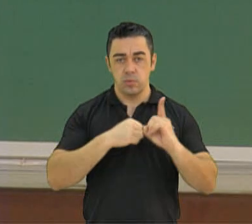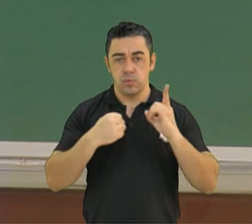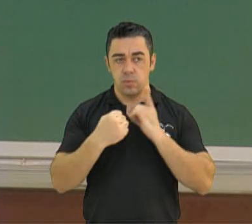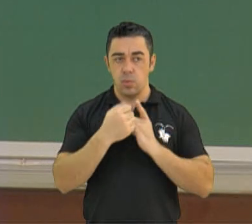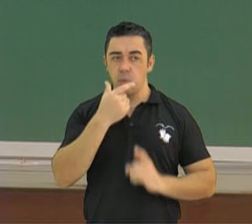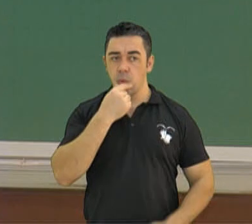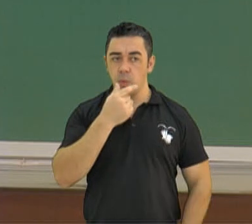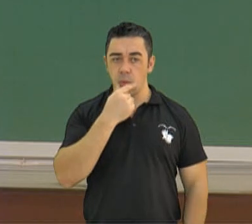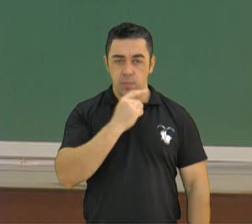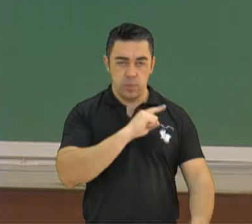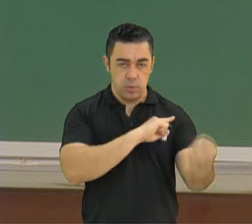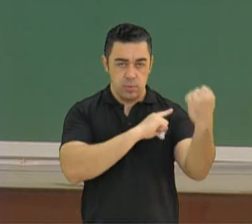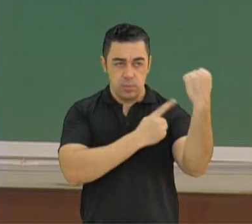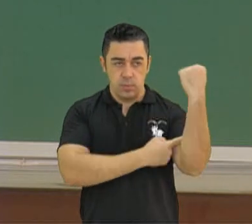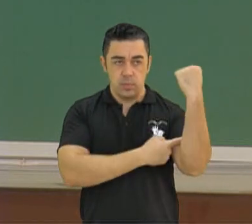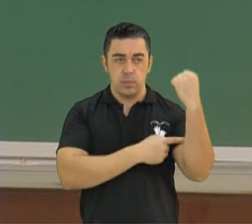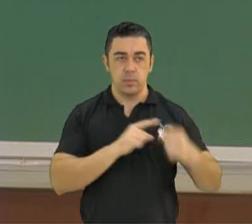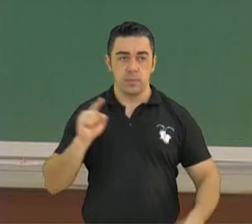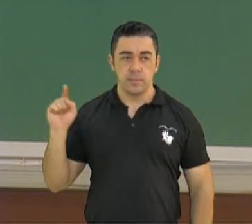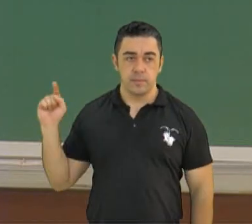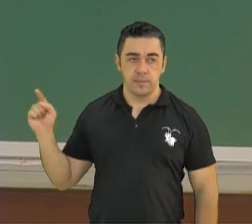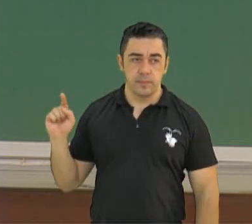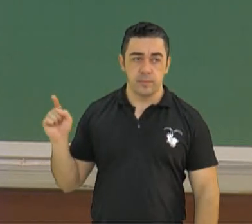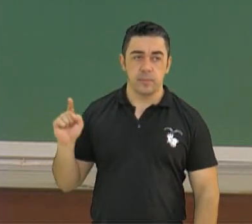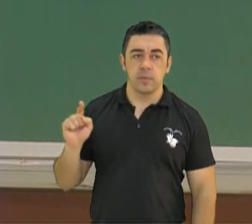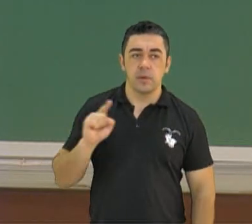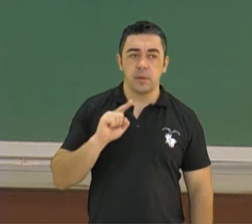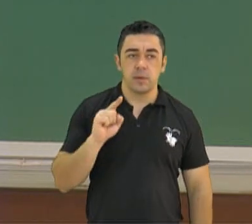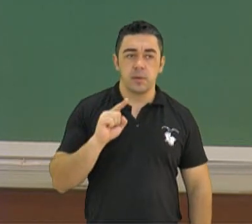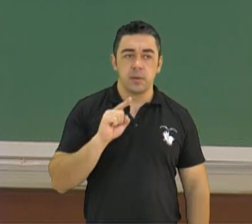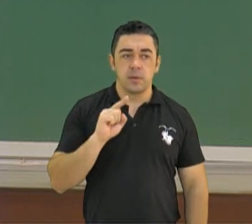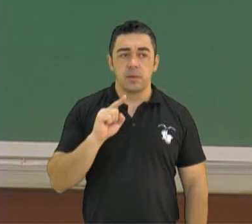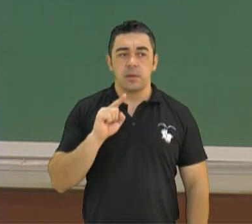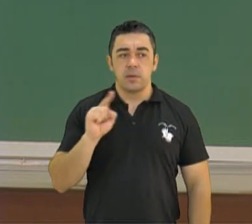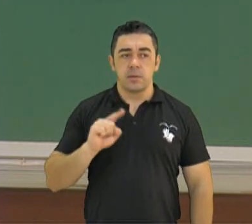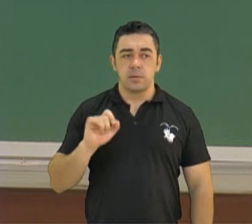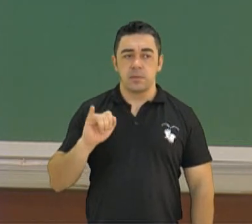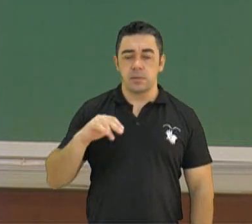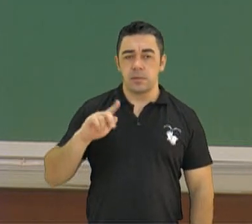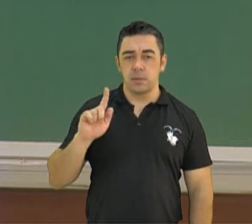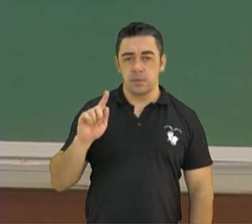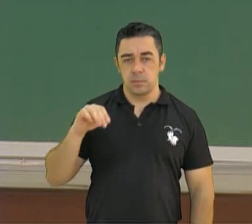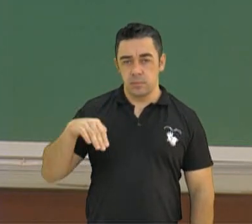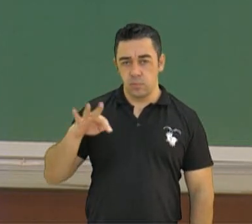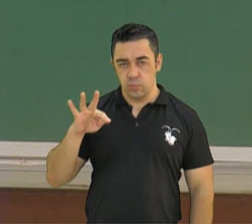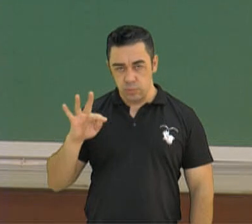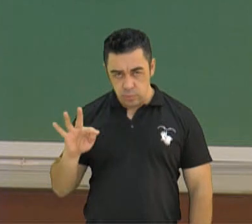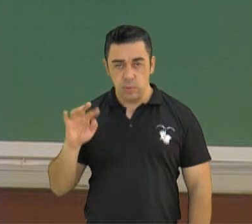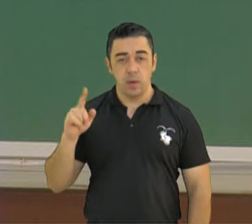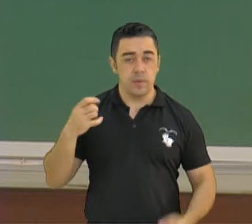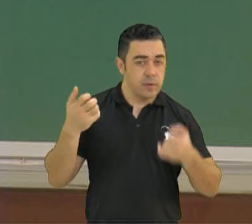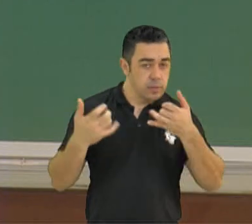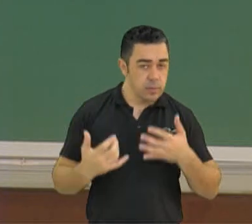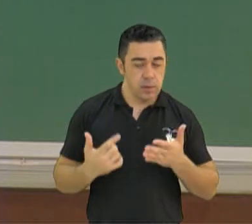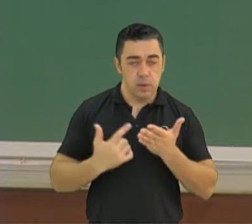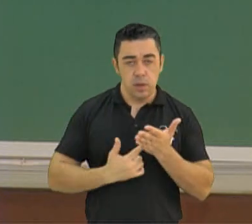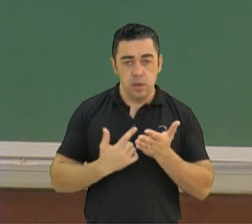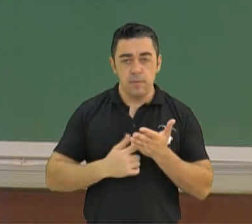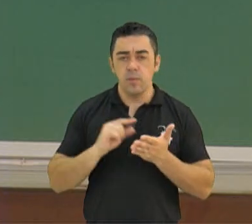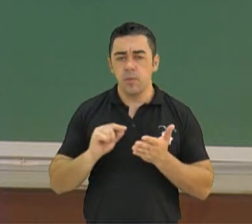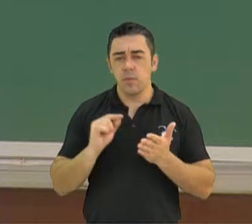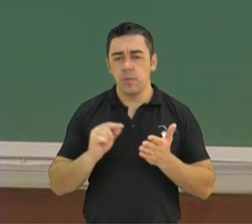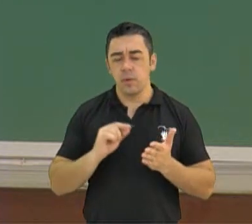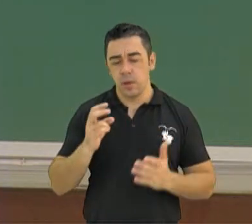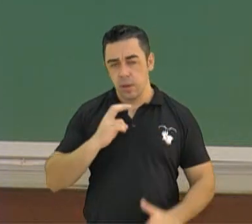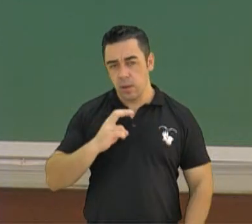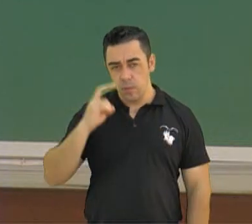sociólogo polonês, Zygmunt Bauman, ele vai tratar em um dos seus livros sobre o conceito de cultura